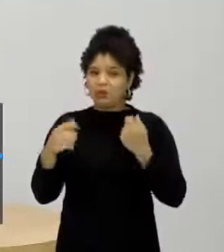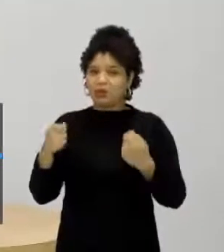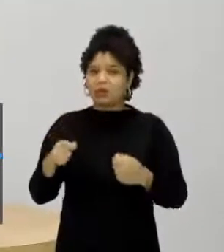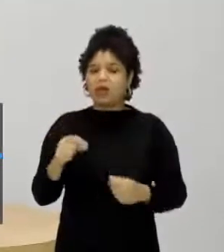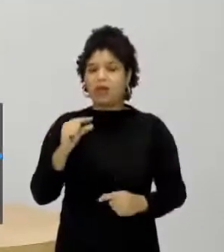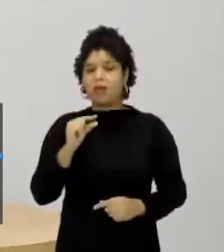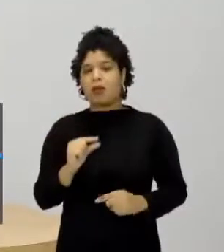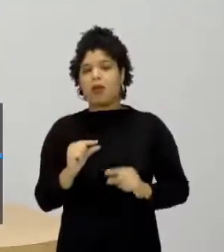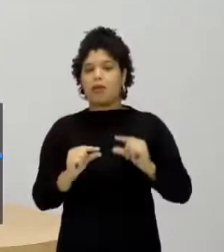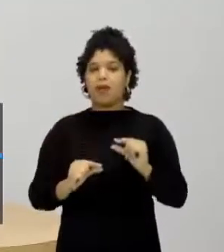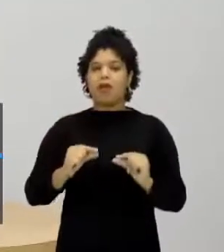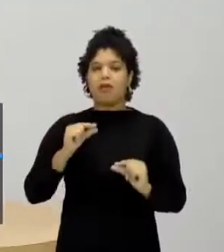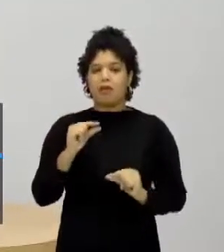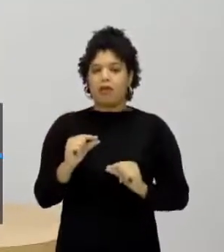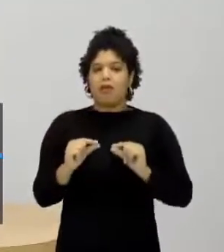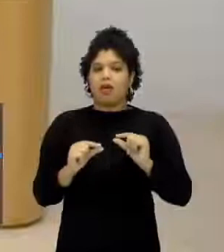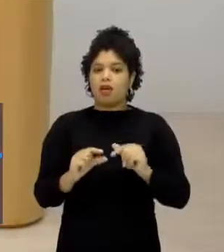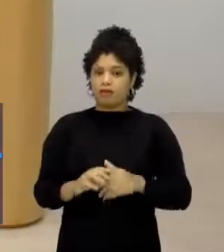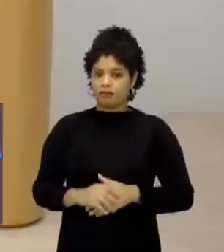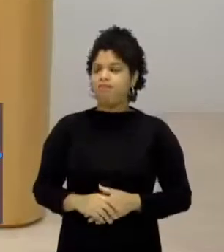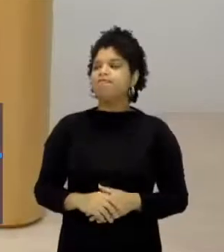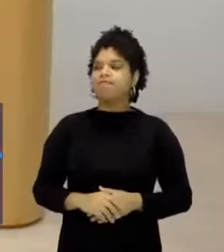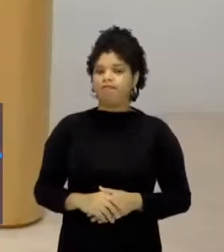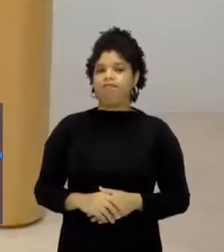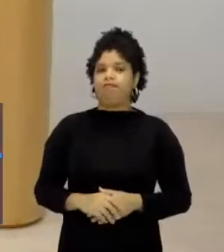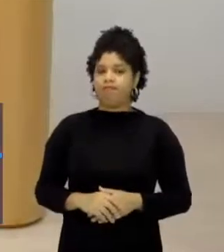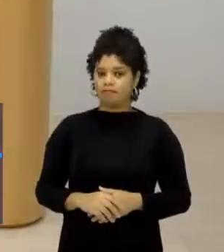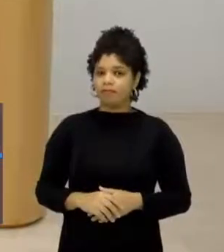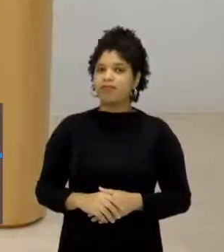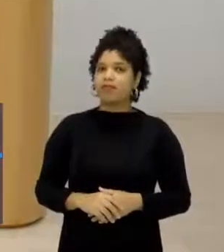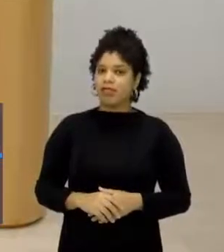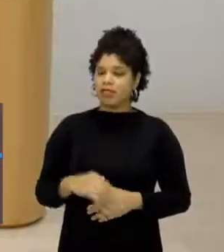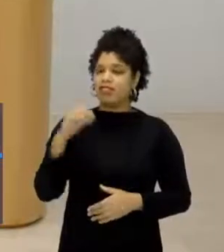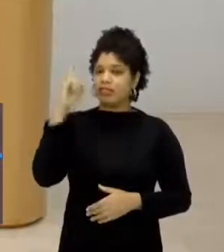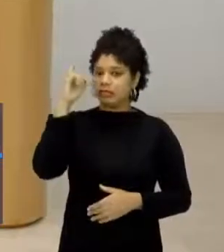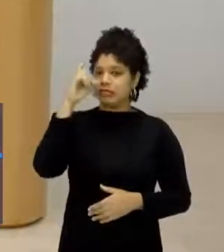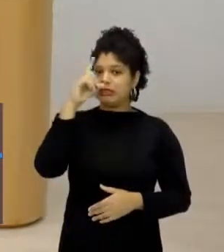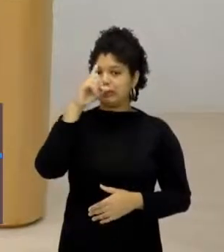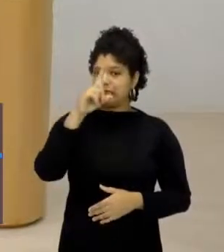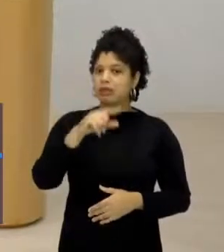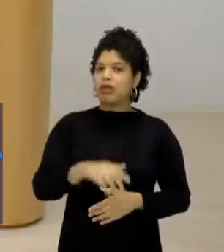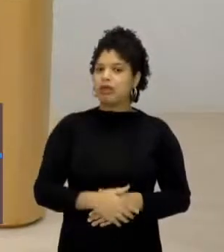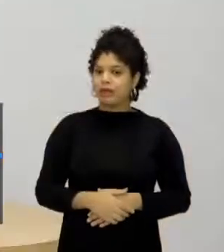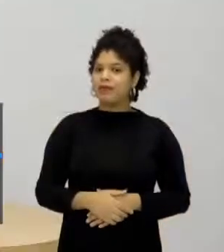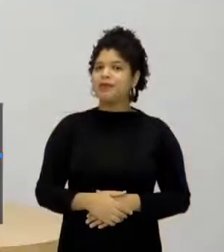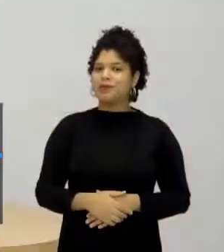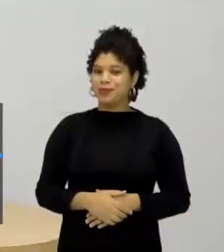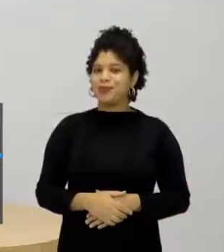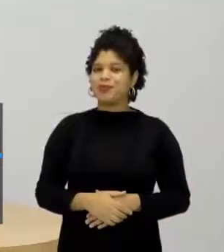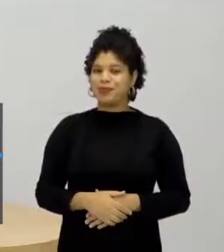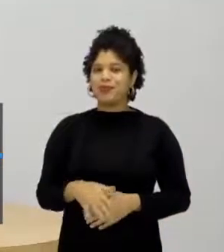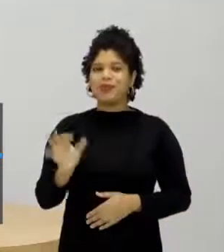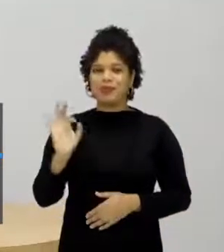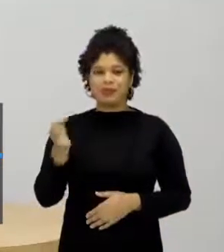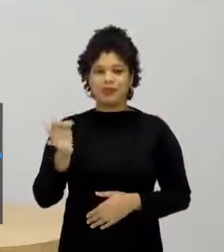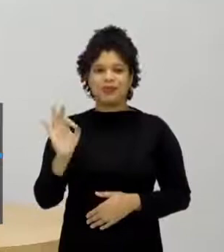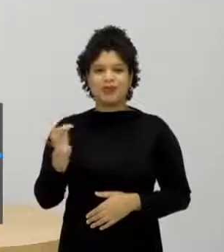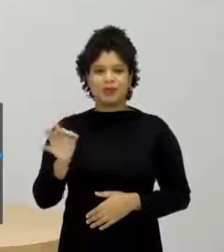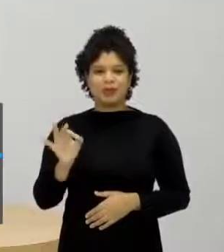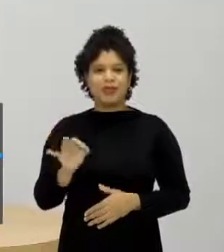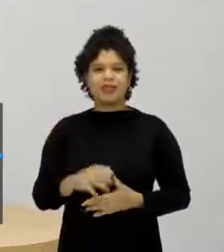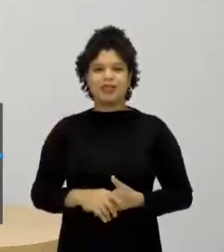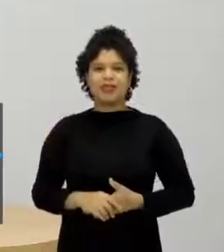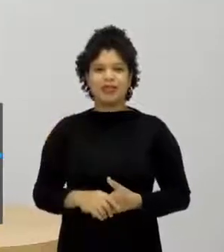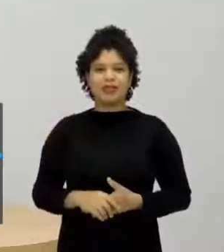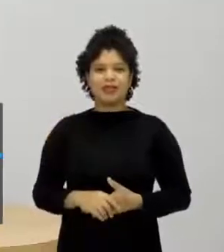ser difícil resolver Imagina depois. uma bola de neve descendo em Nossa, cima de aí você, já... você não segura. É Vai mesmo, atropelando né? tudo. Atropela